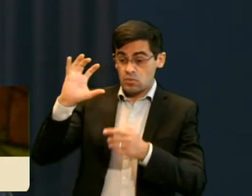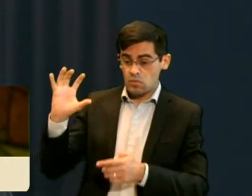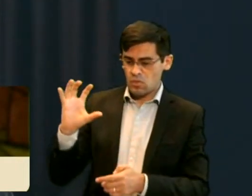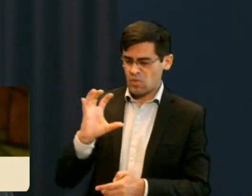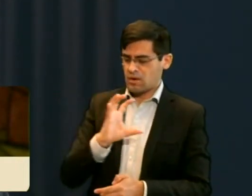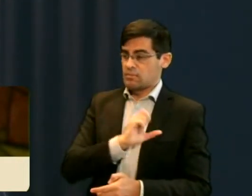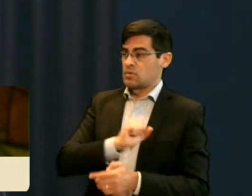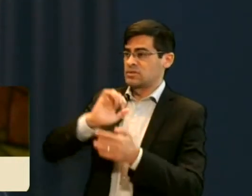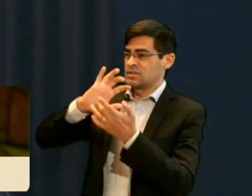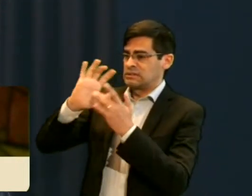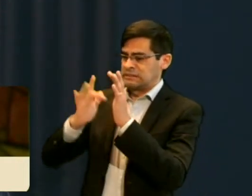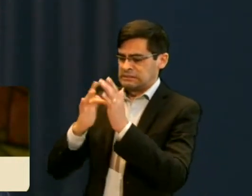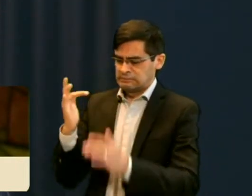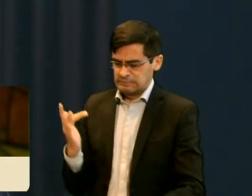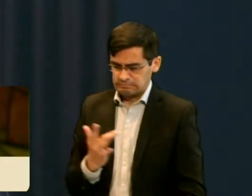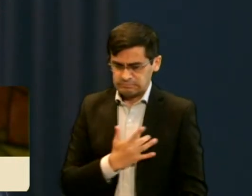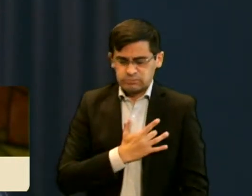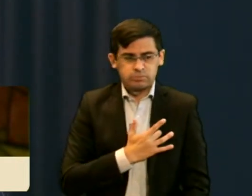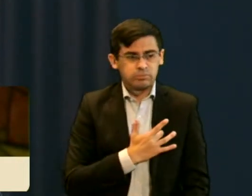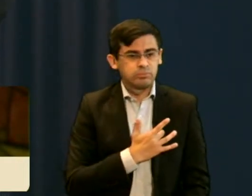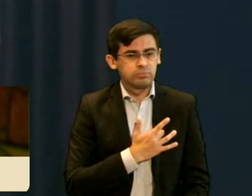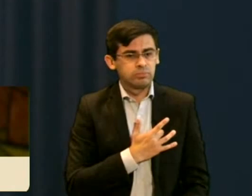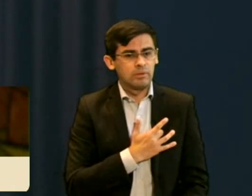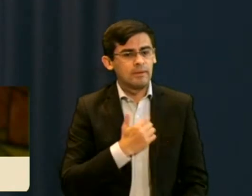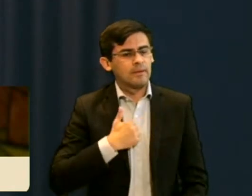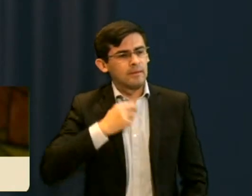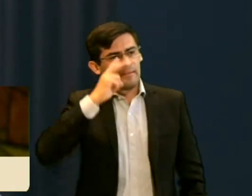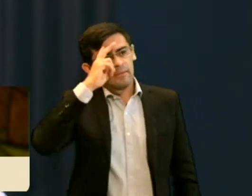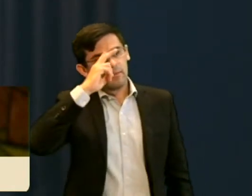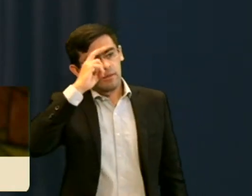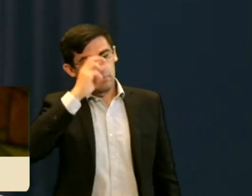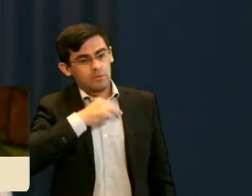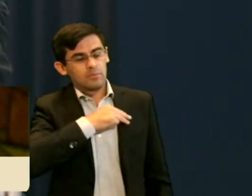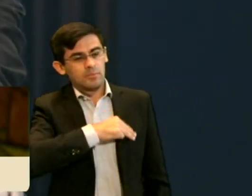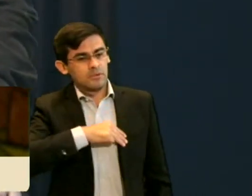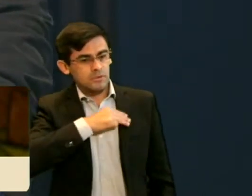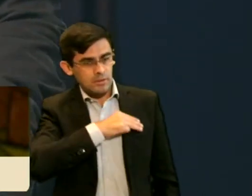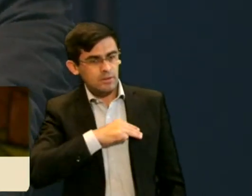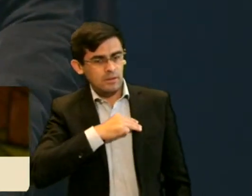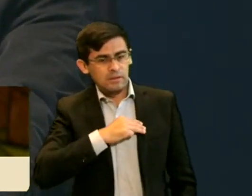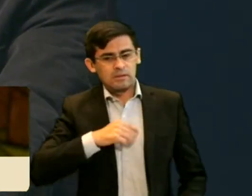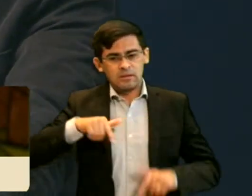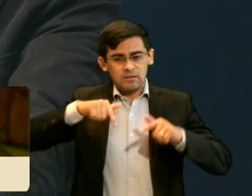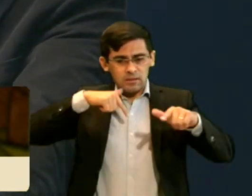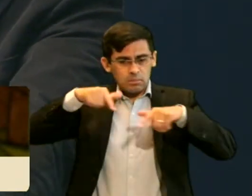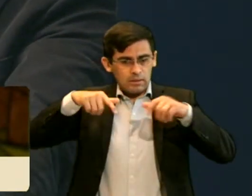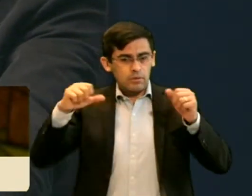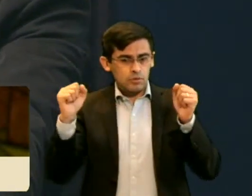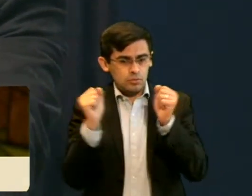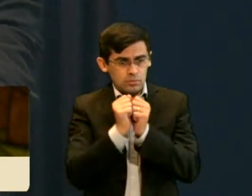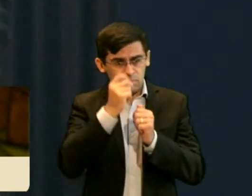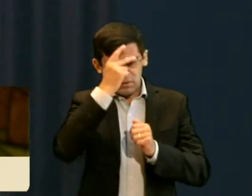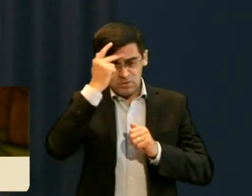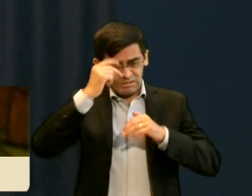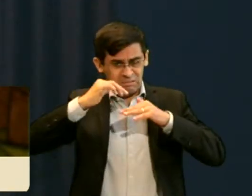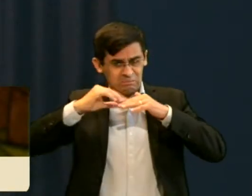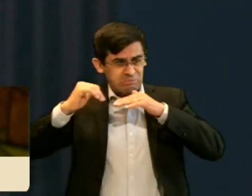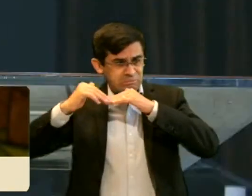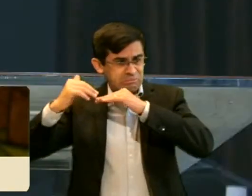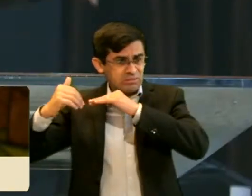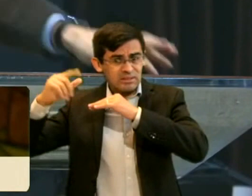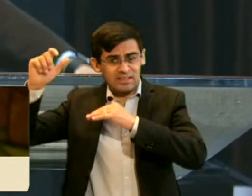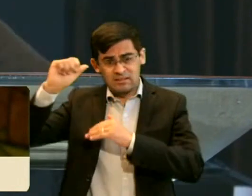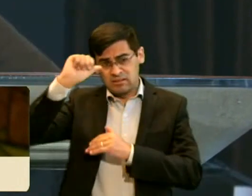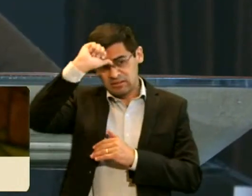nos constrange. Lembro de uma missionária trabalhando num leprosário na Índia. E chega alguém para fazer